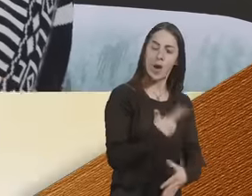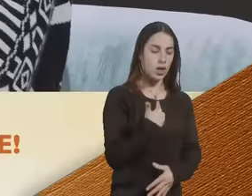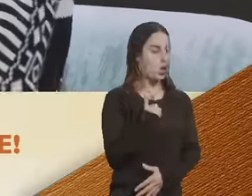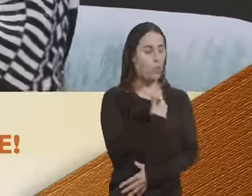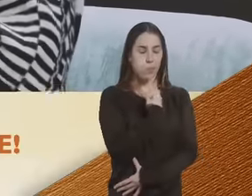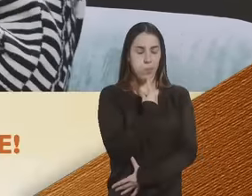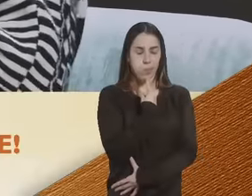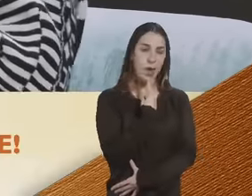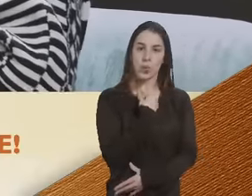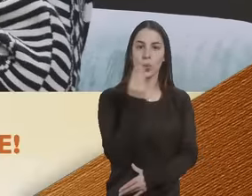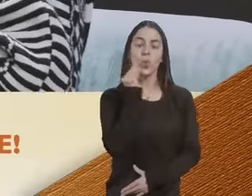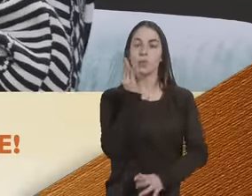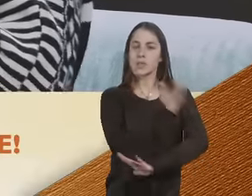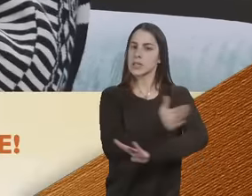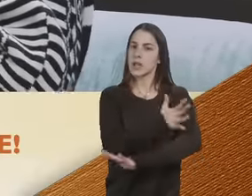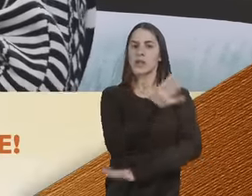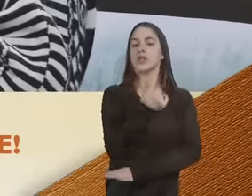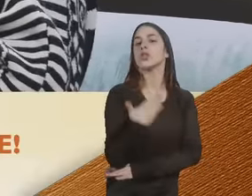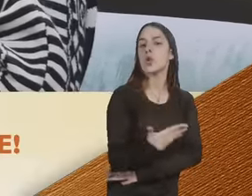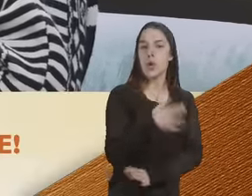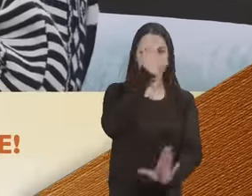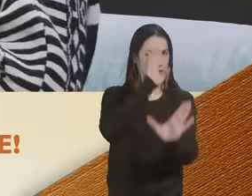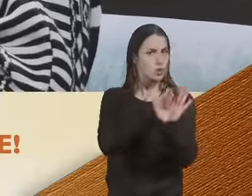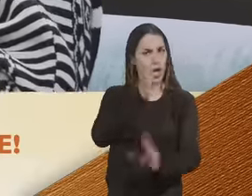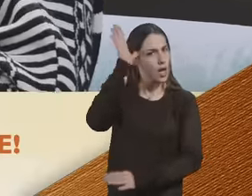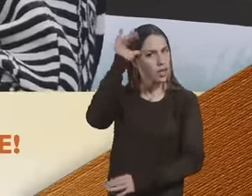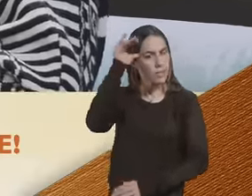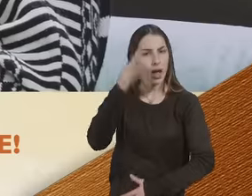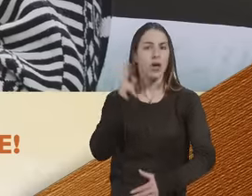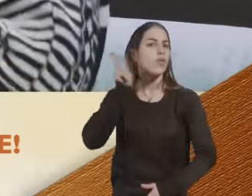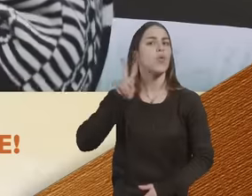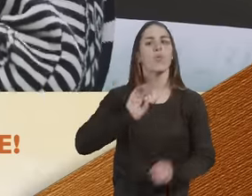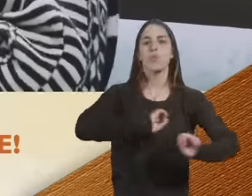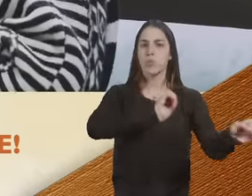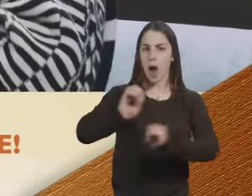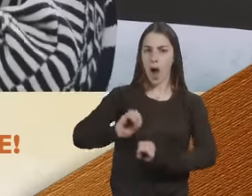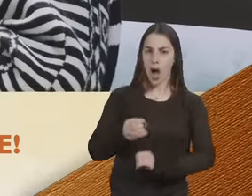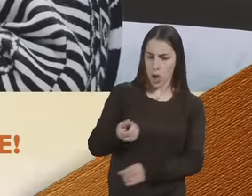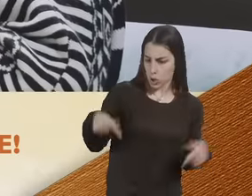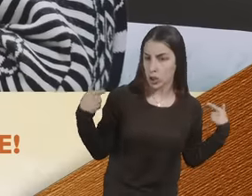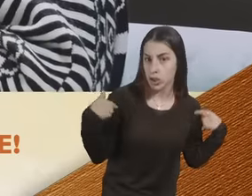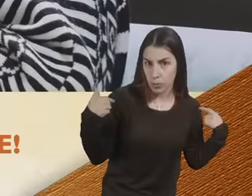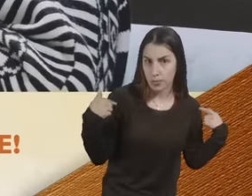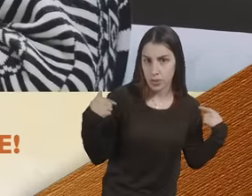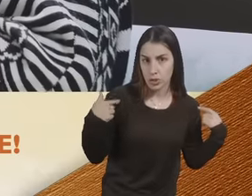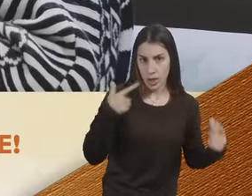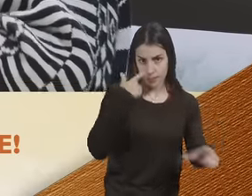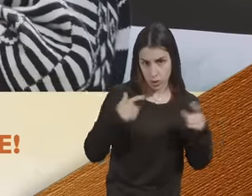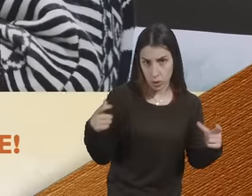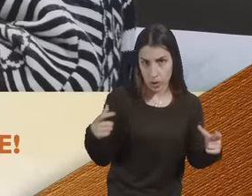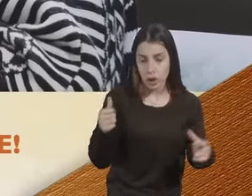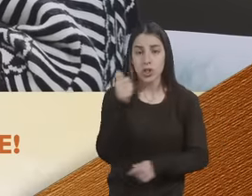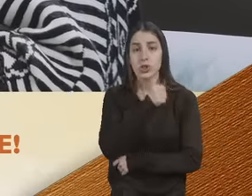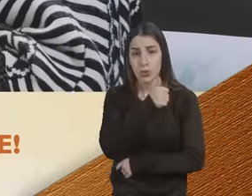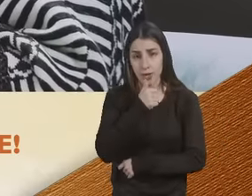não percebo como é que em pleno século XXI a psicologia animal é tão desvalorizada. Quando nós próprios, seres humanos, sofremos